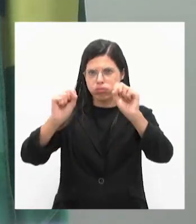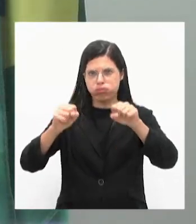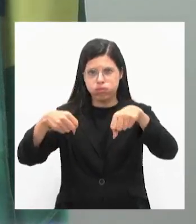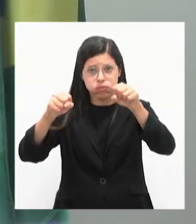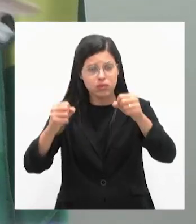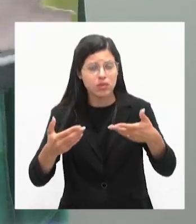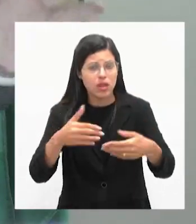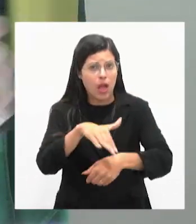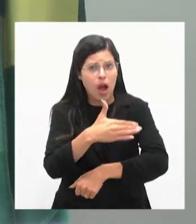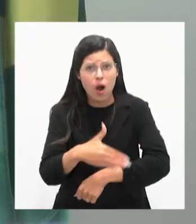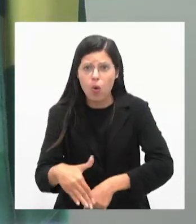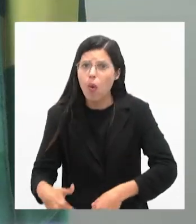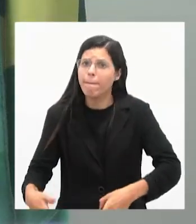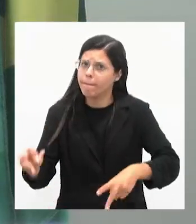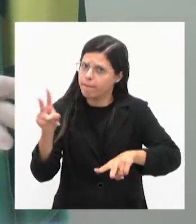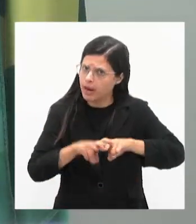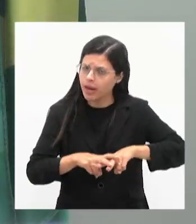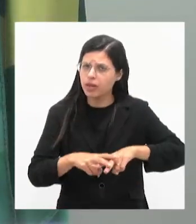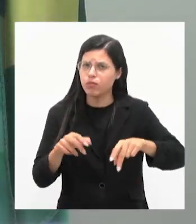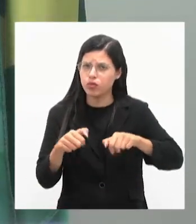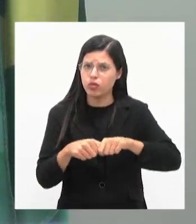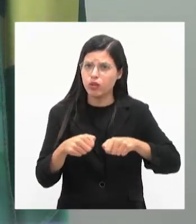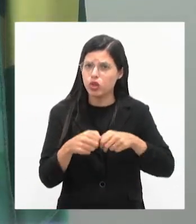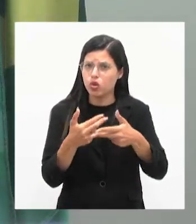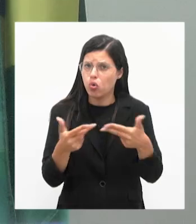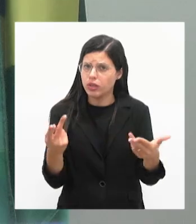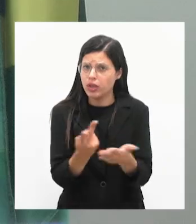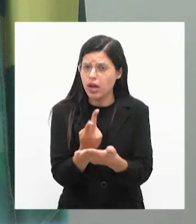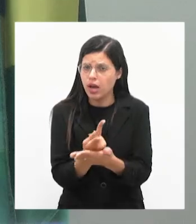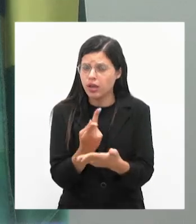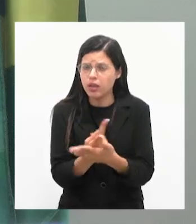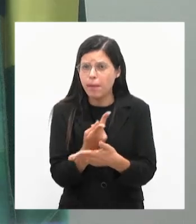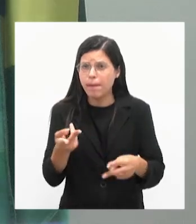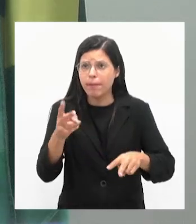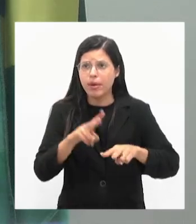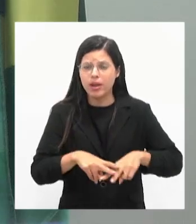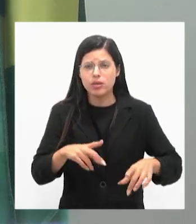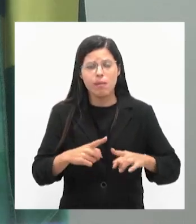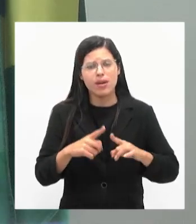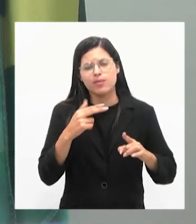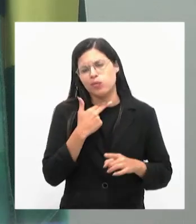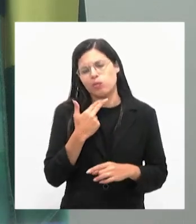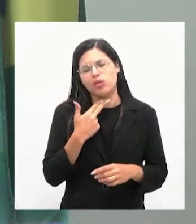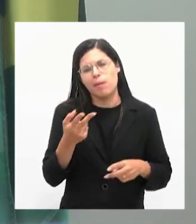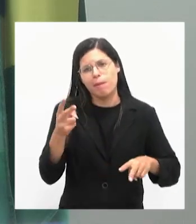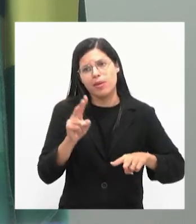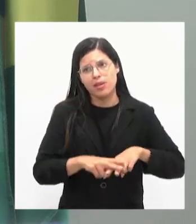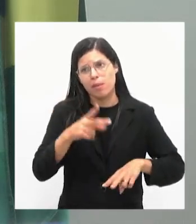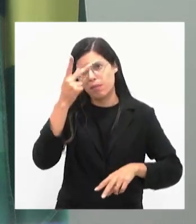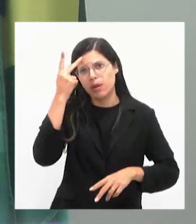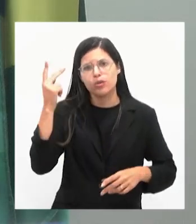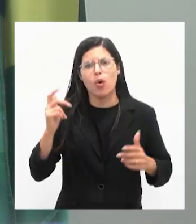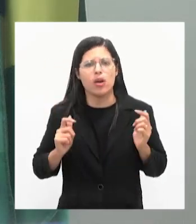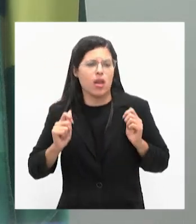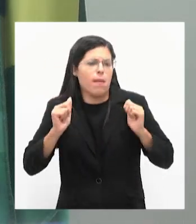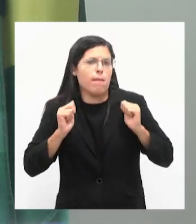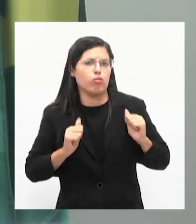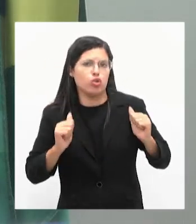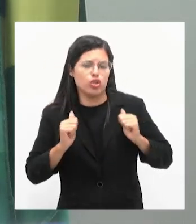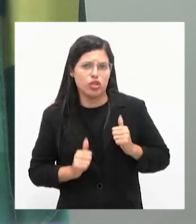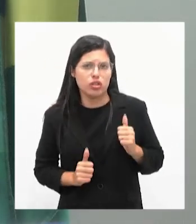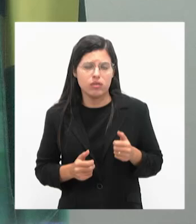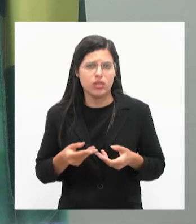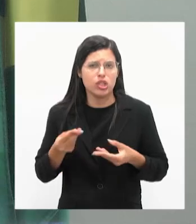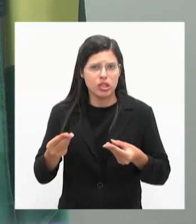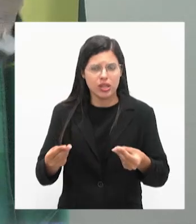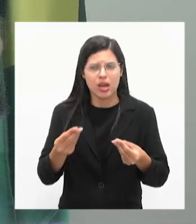Fez balbúrdia, prende. Agora, não dá para prender aquele cara que está com a sua bag de entrega, cheio de lanche, cheio de